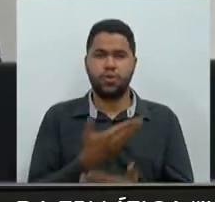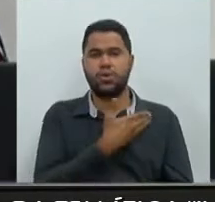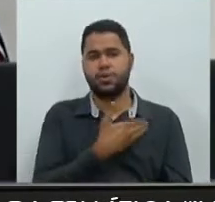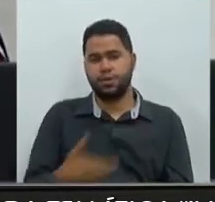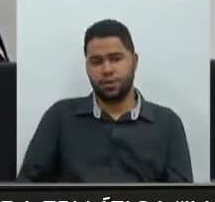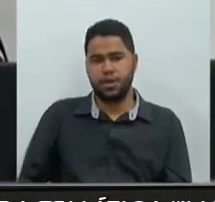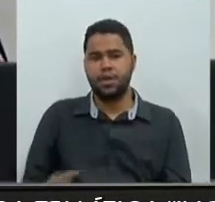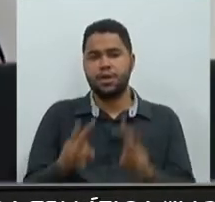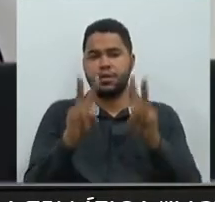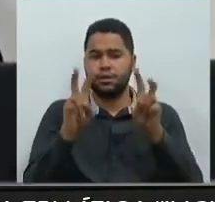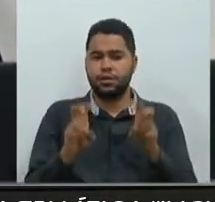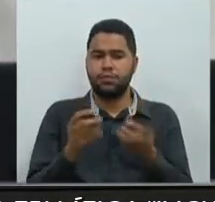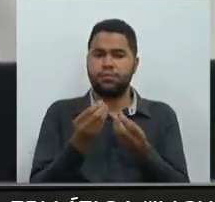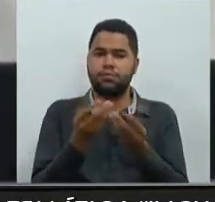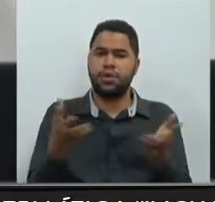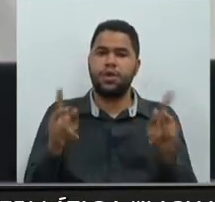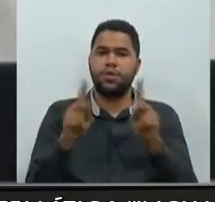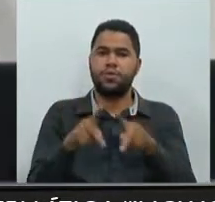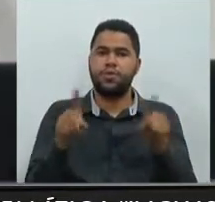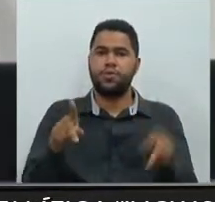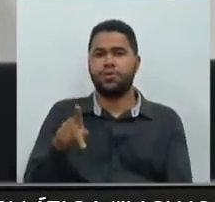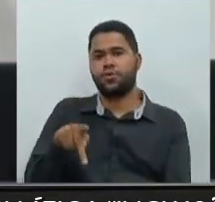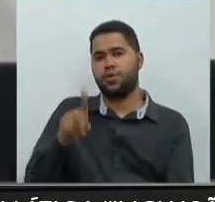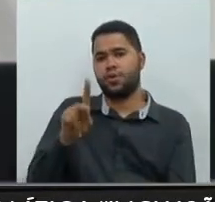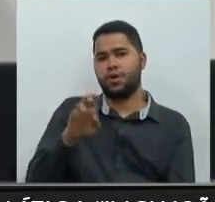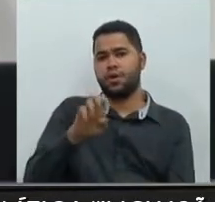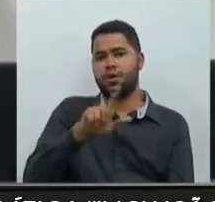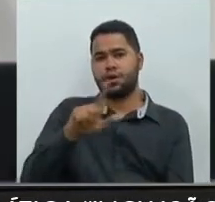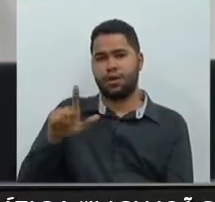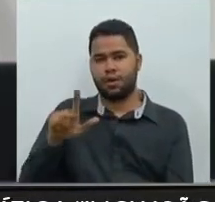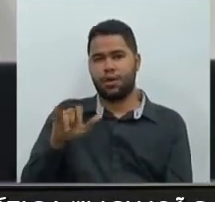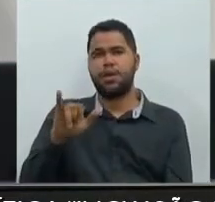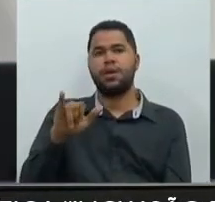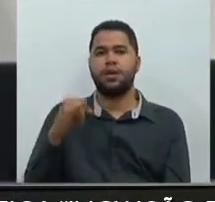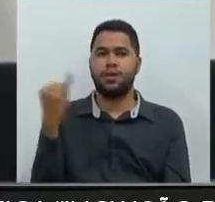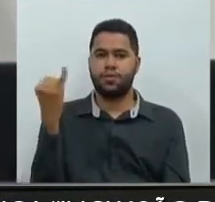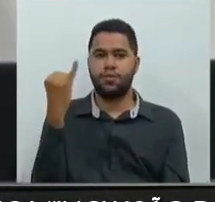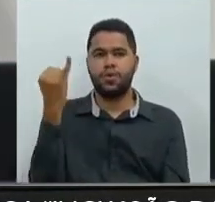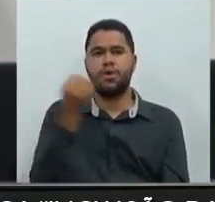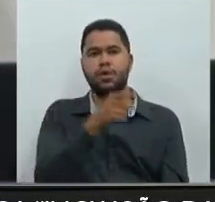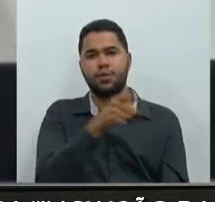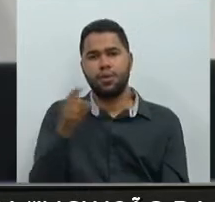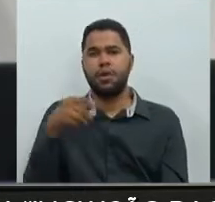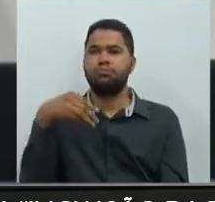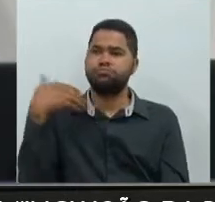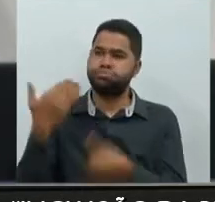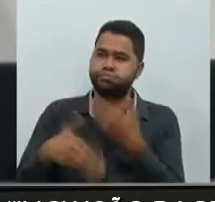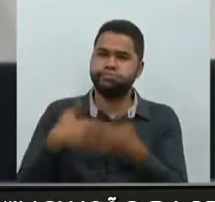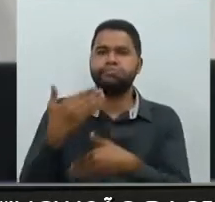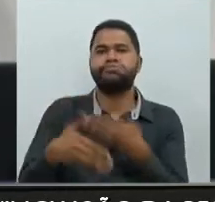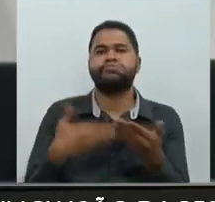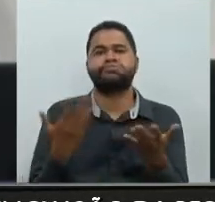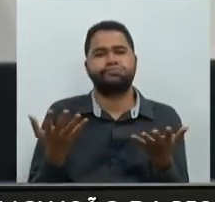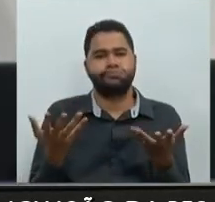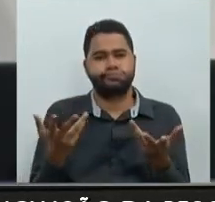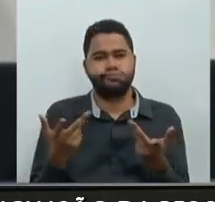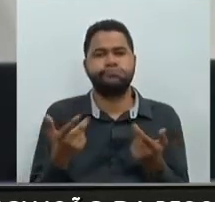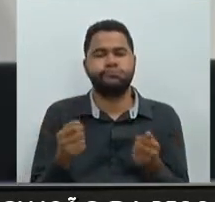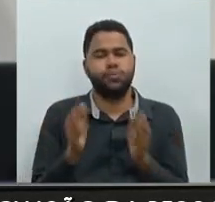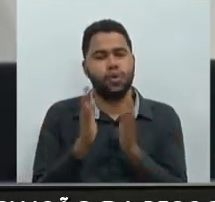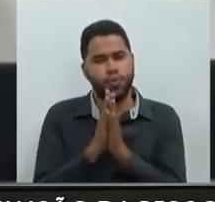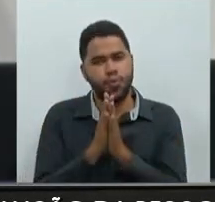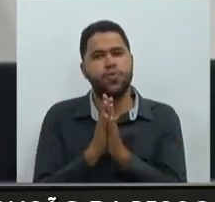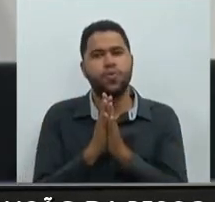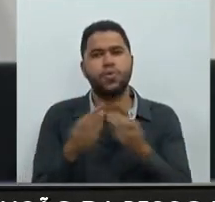ali trazida pela professora Kelly, e é importante, né, o trabalho que vocês vêm desenvolvendo com maestria. Por gentileza, a gente